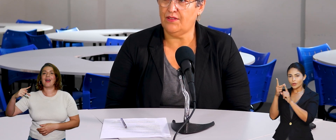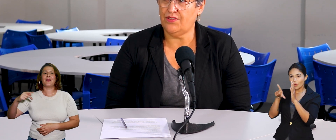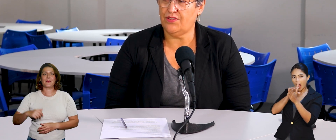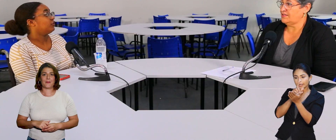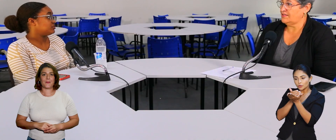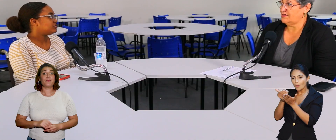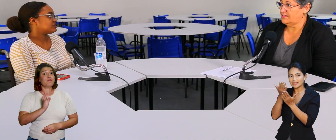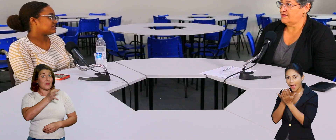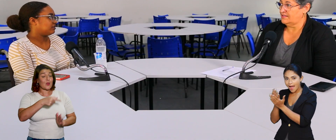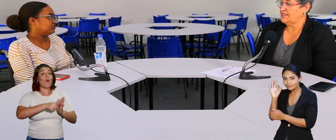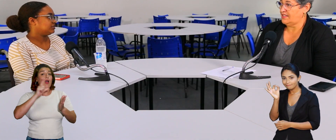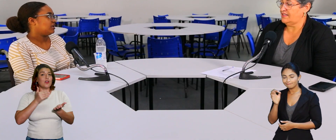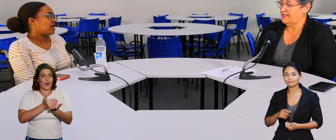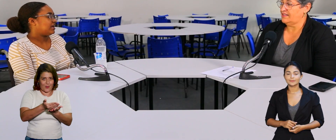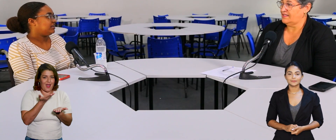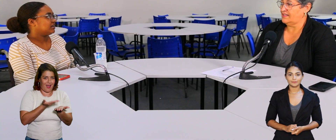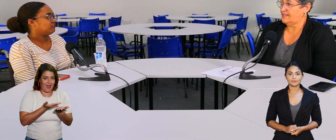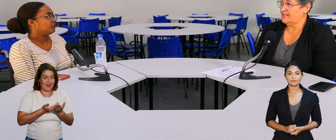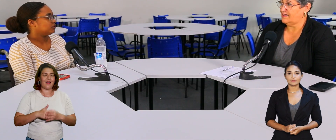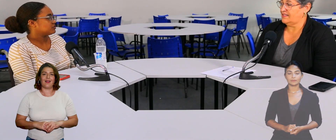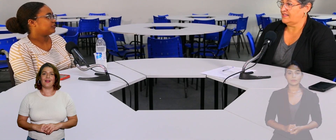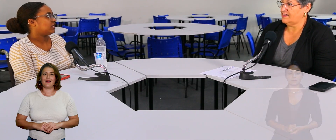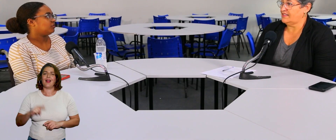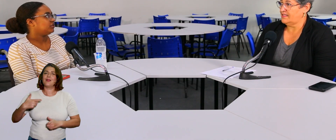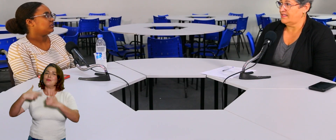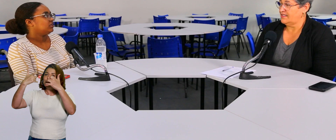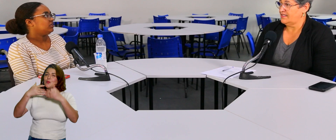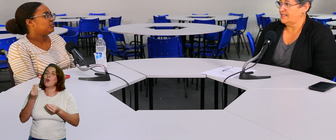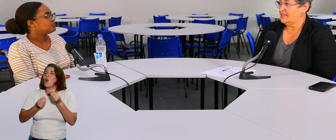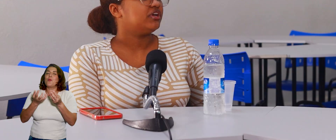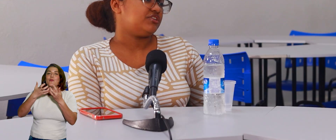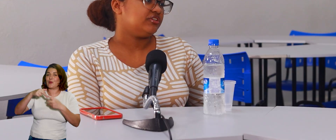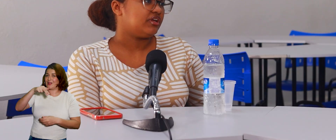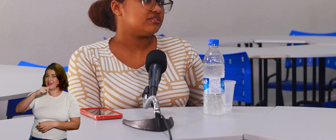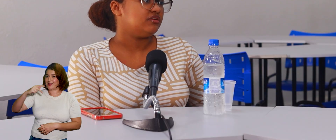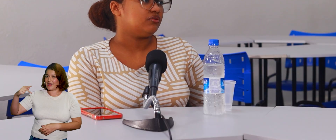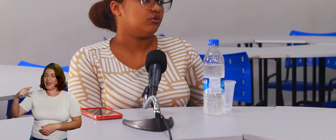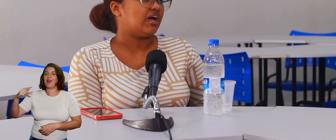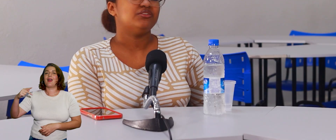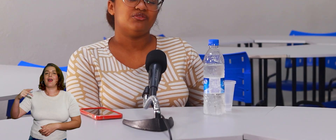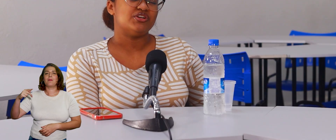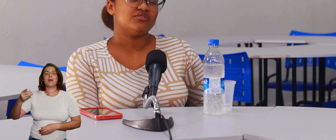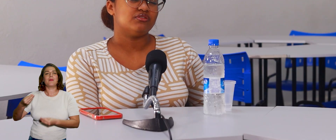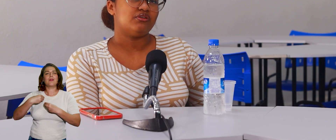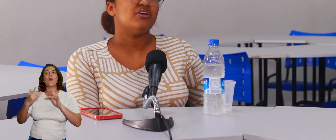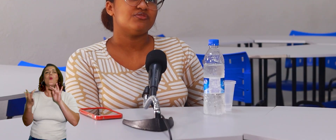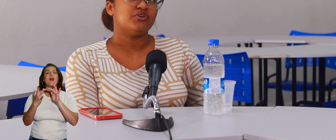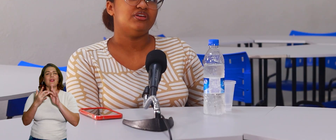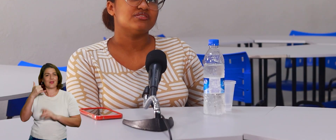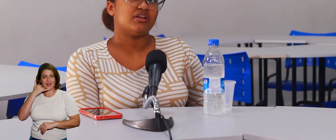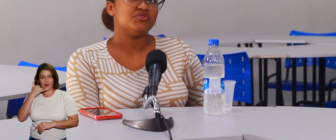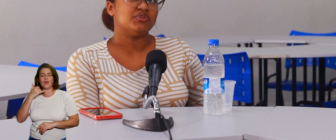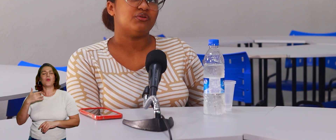antes das aulas. foi antes do início das aulas. É. Aí ela foi e comentou sobre o NAP e pediu para que a gente entrasse em contato.